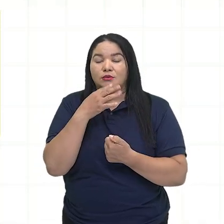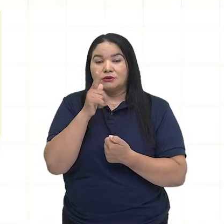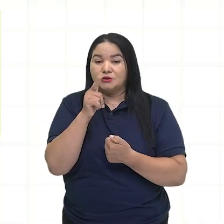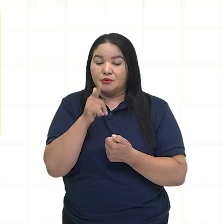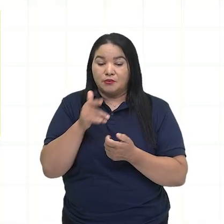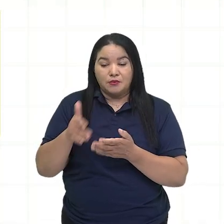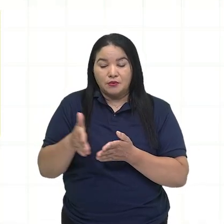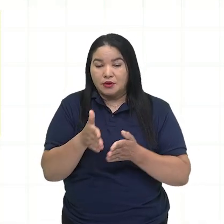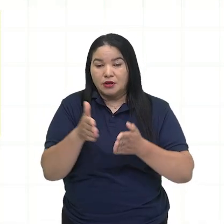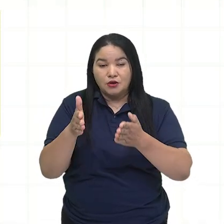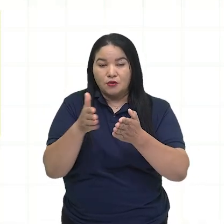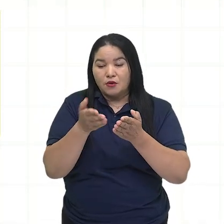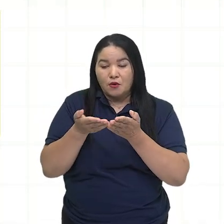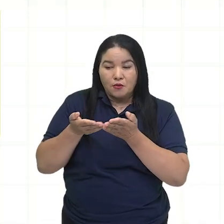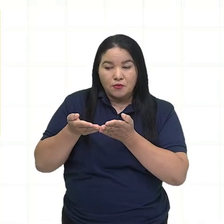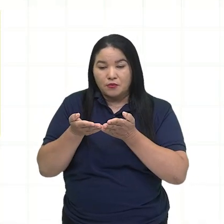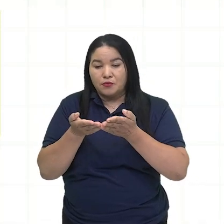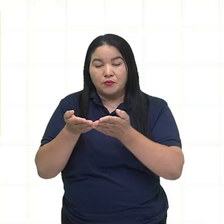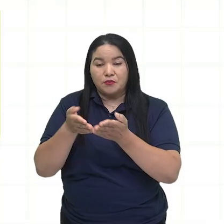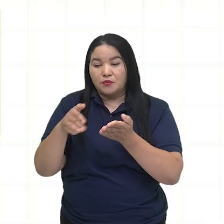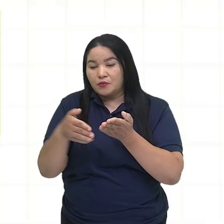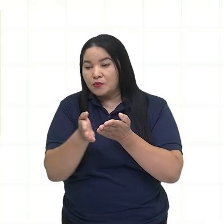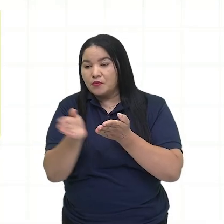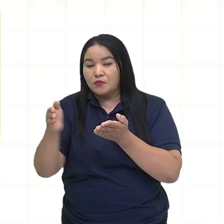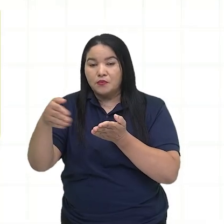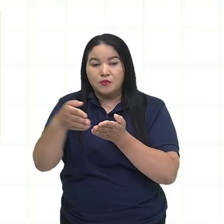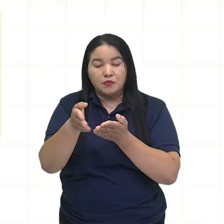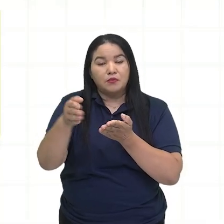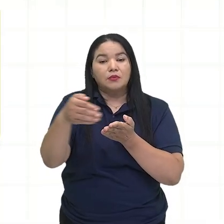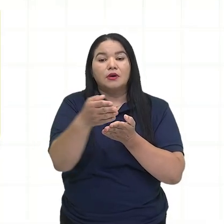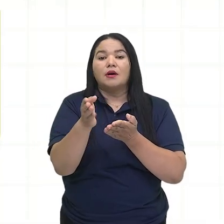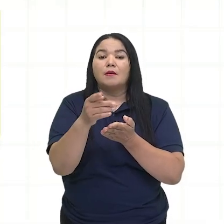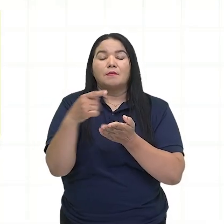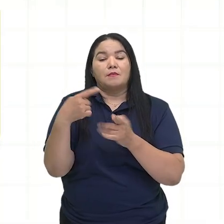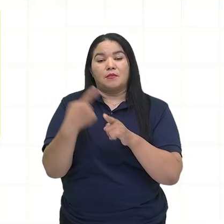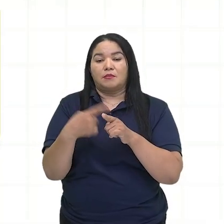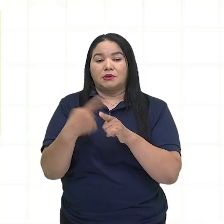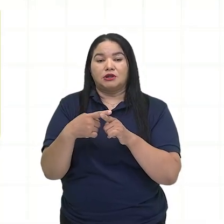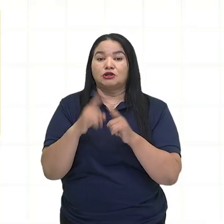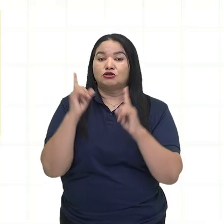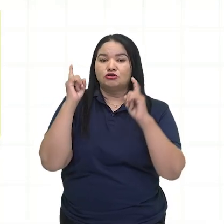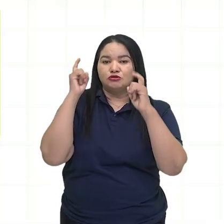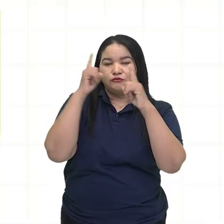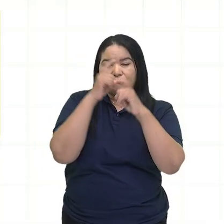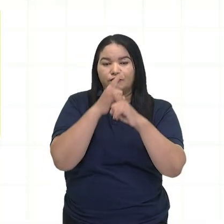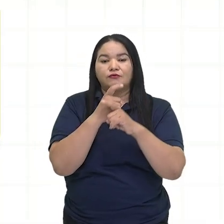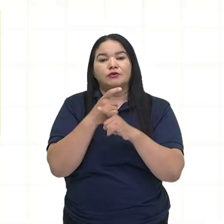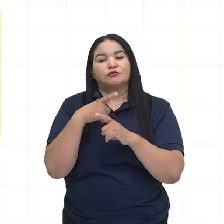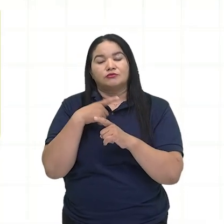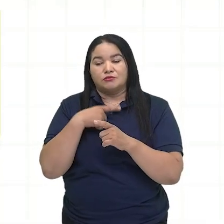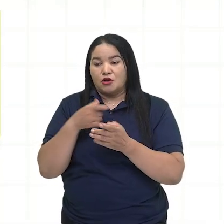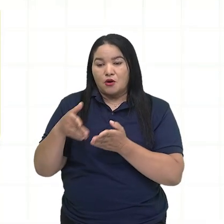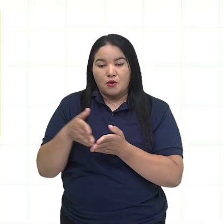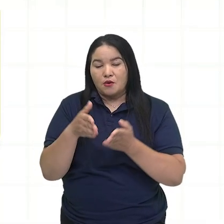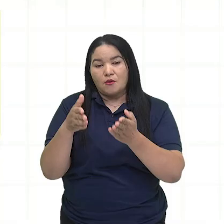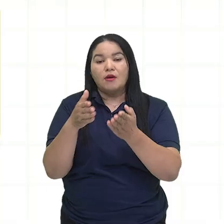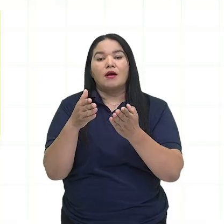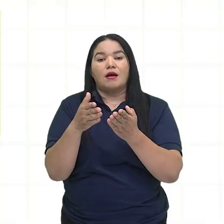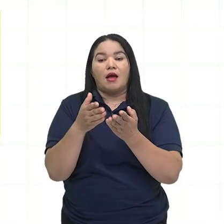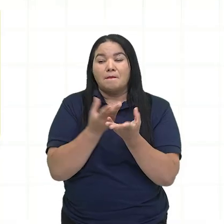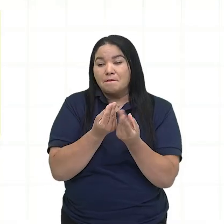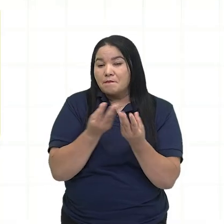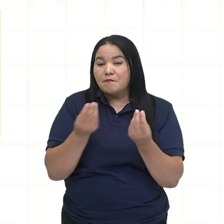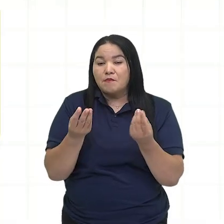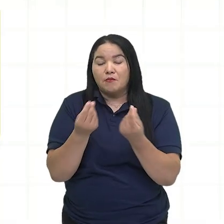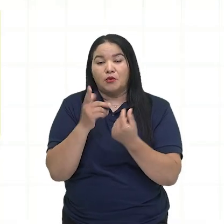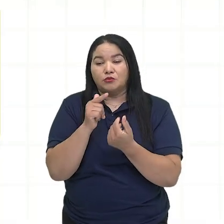por conta da dificuldade de acesso. Então, outros rios que existem pelo nosso país,